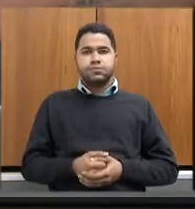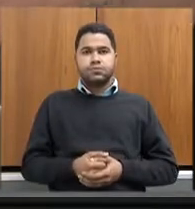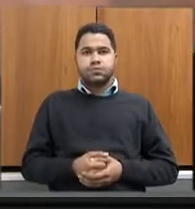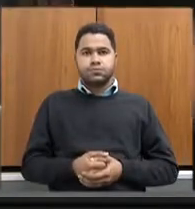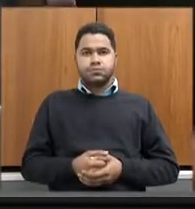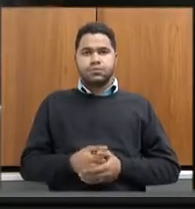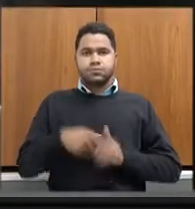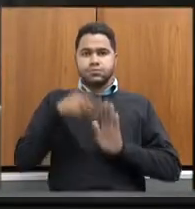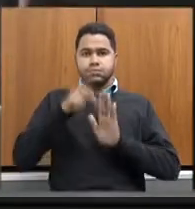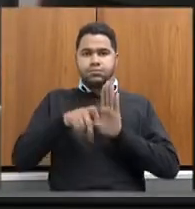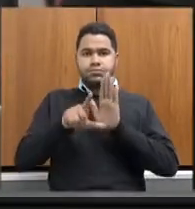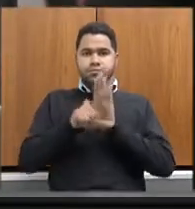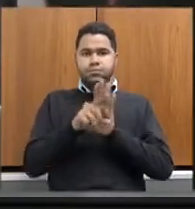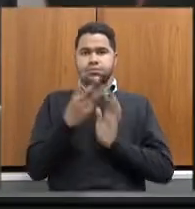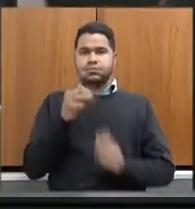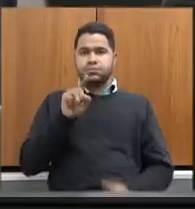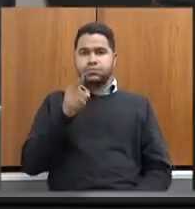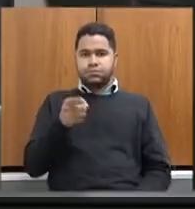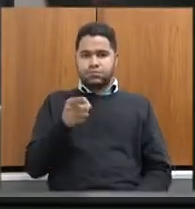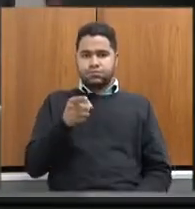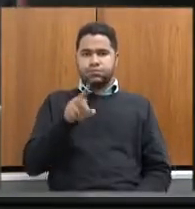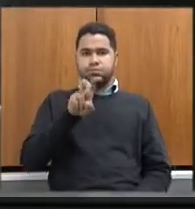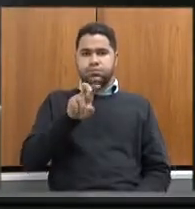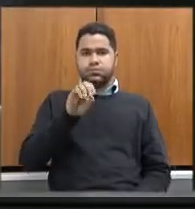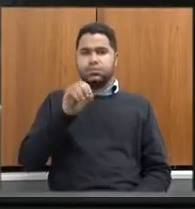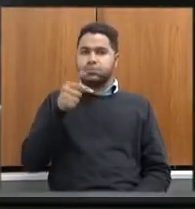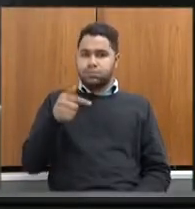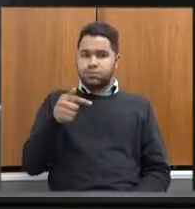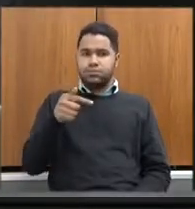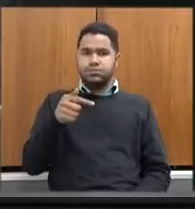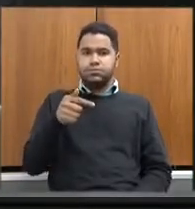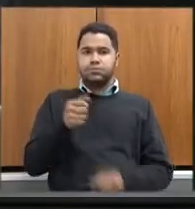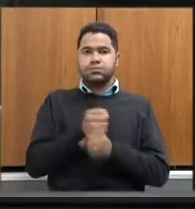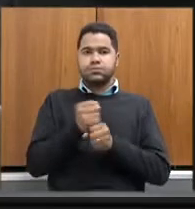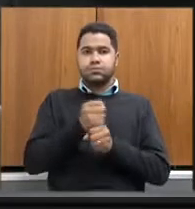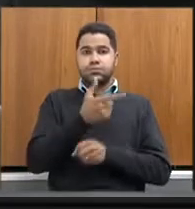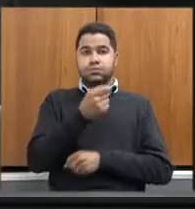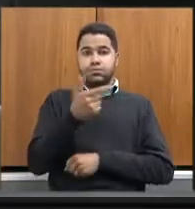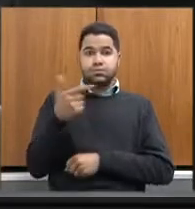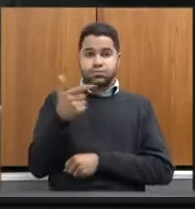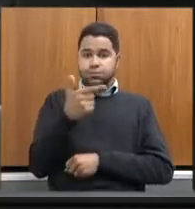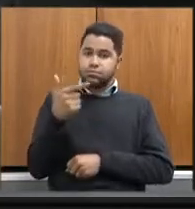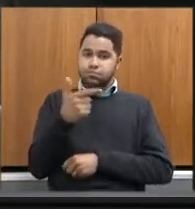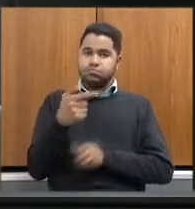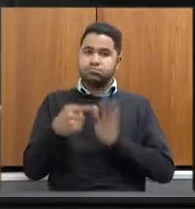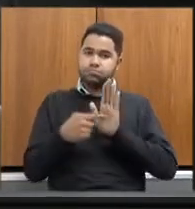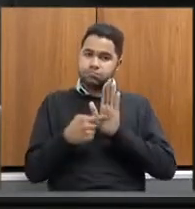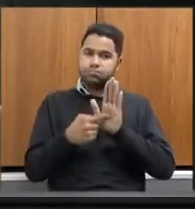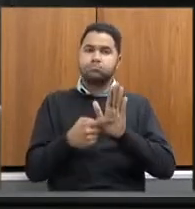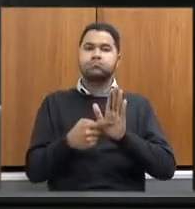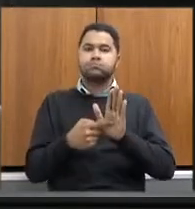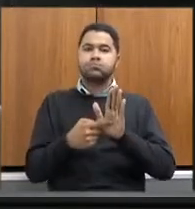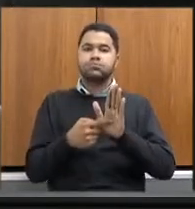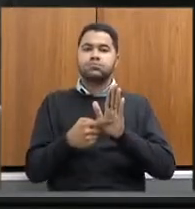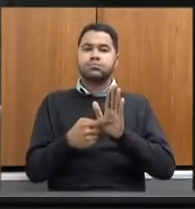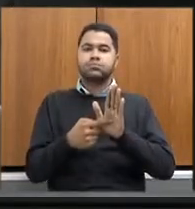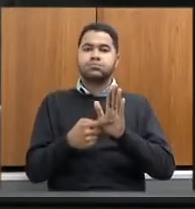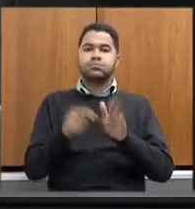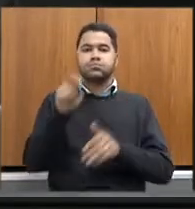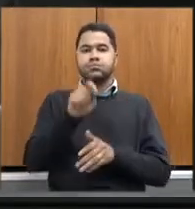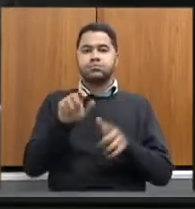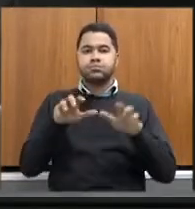o projeto de lei 2507 2022 declara de utilidade pública à associação